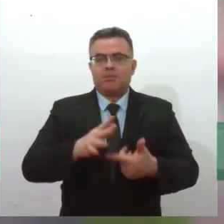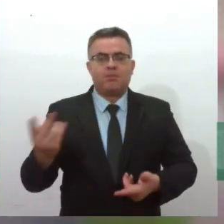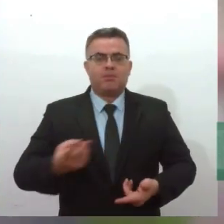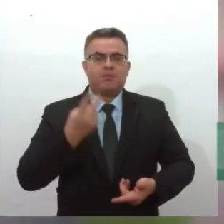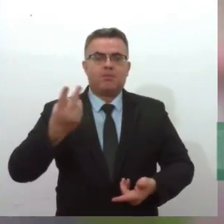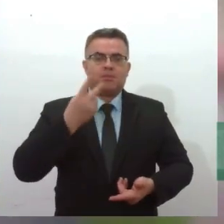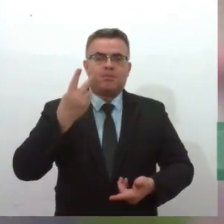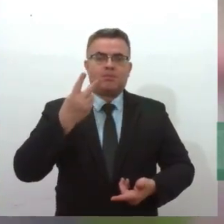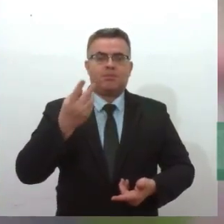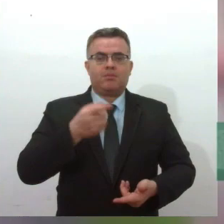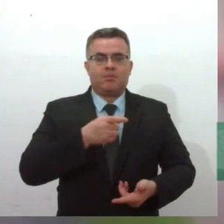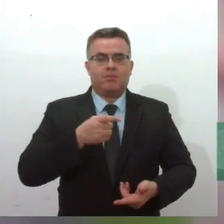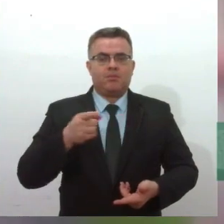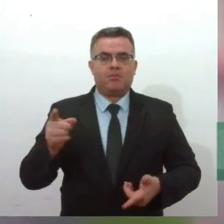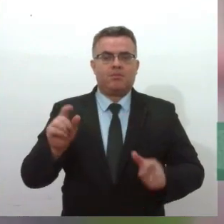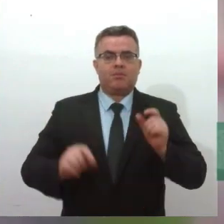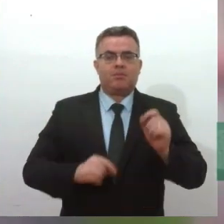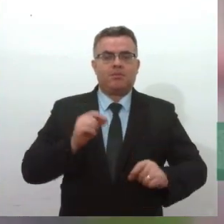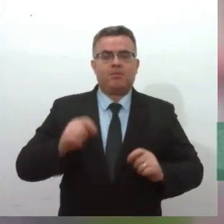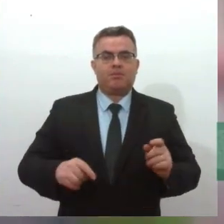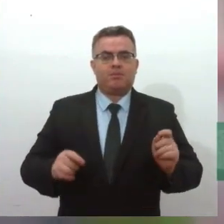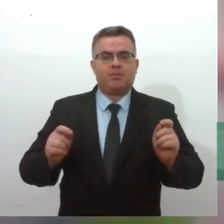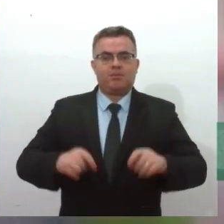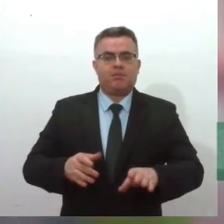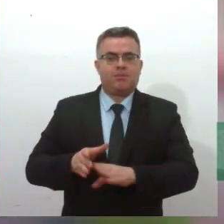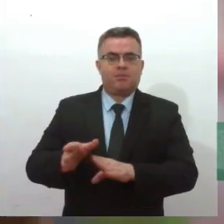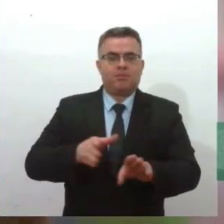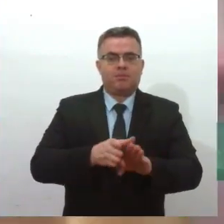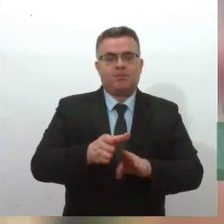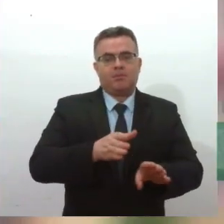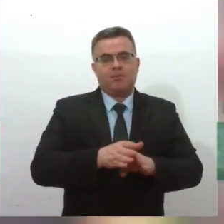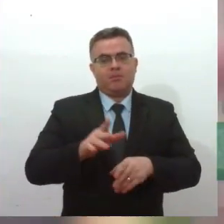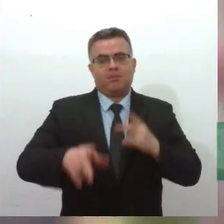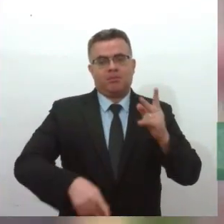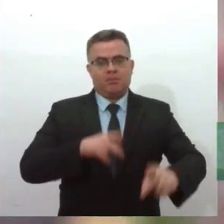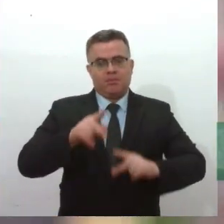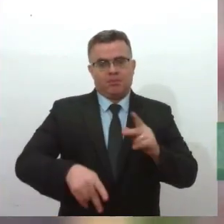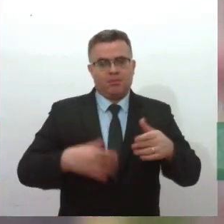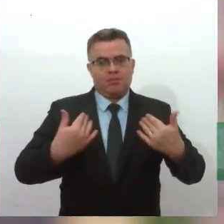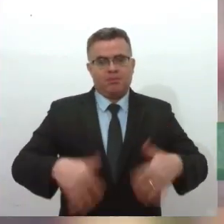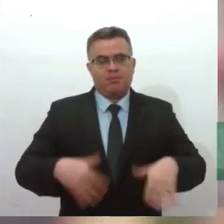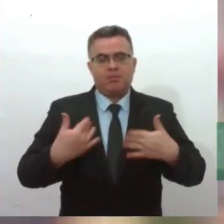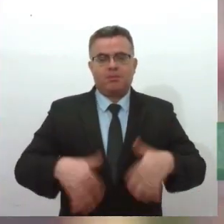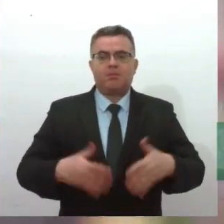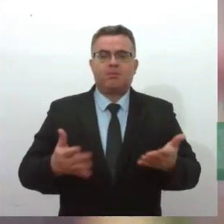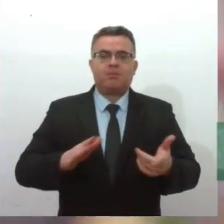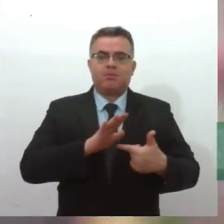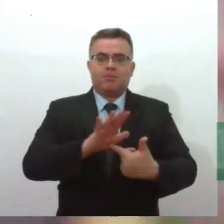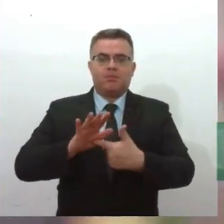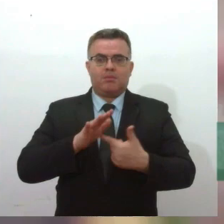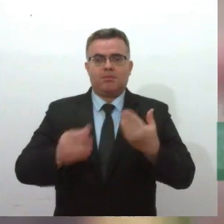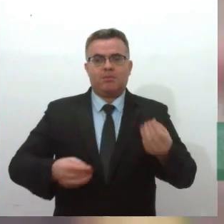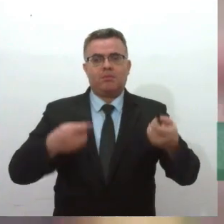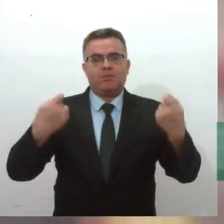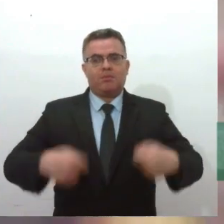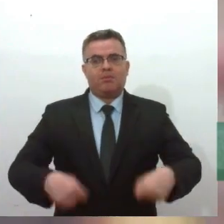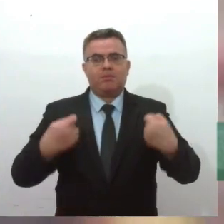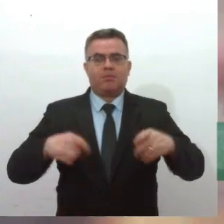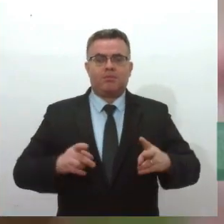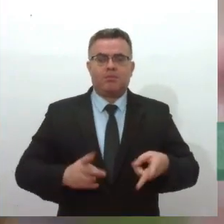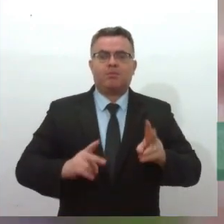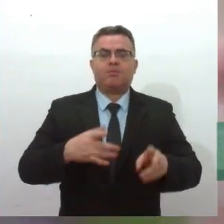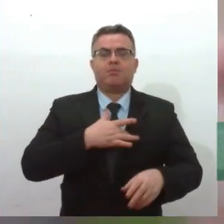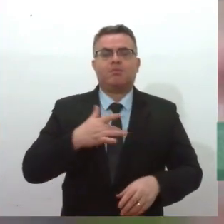profissional veterinário qualificado para est ali orientando a população educando perante as doenças e mostrando a necessidade de o bem-estar